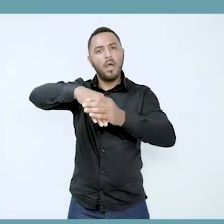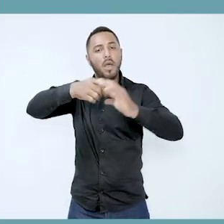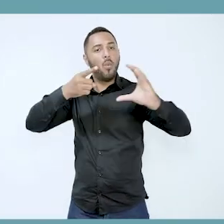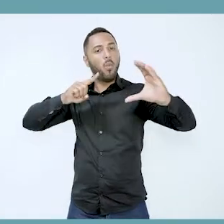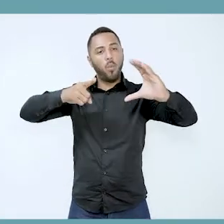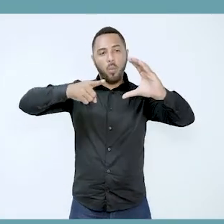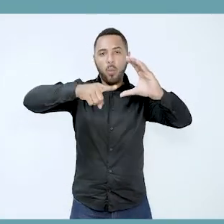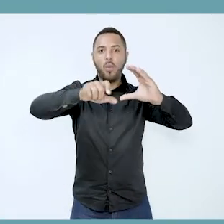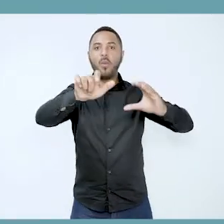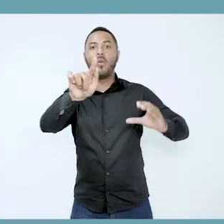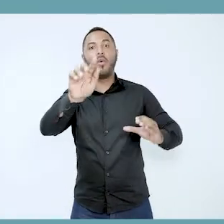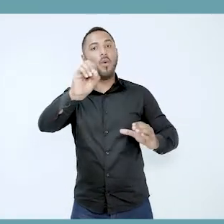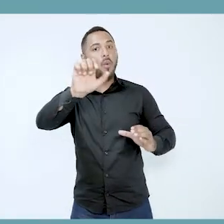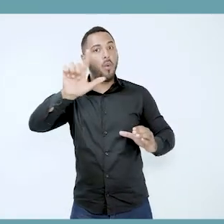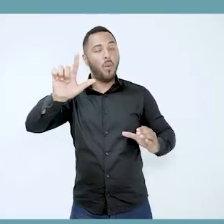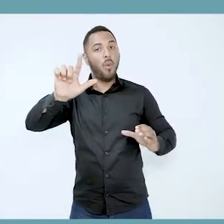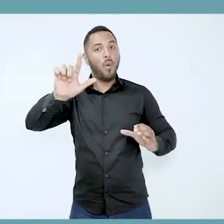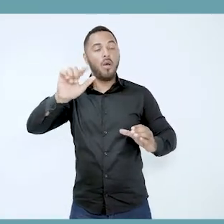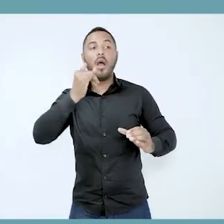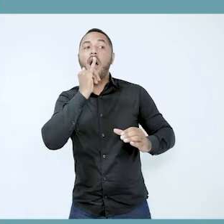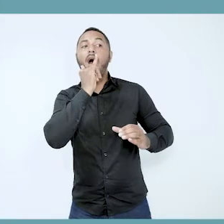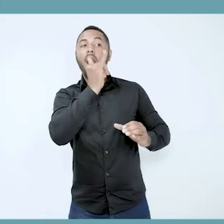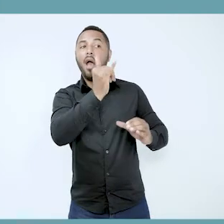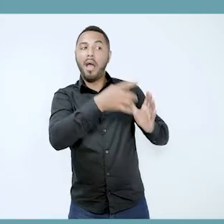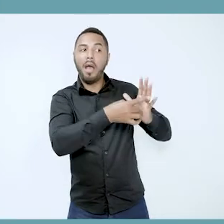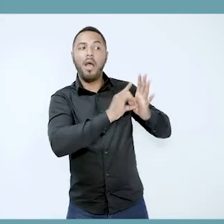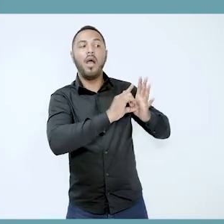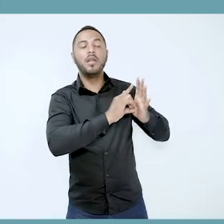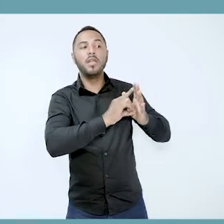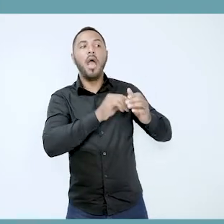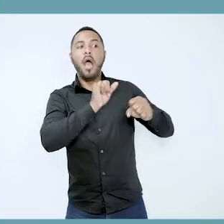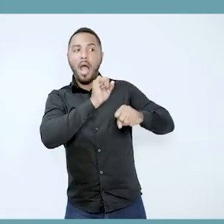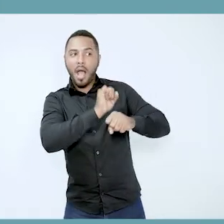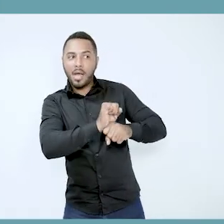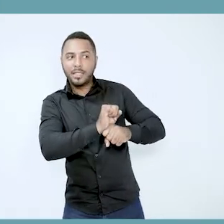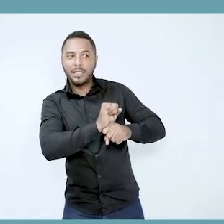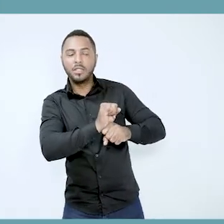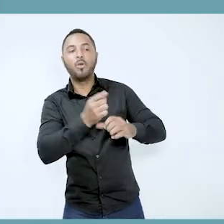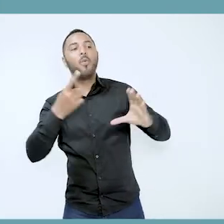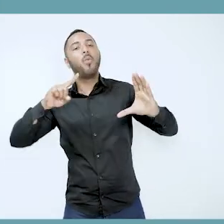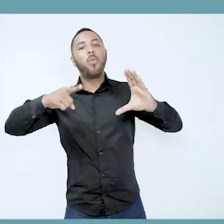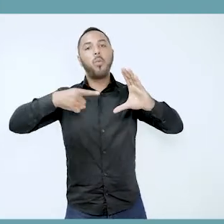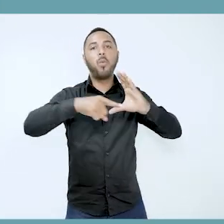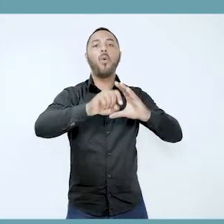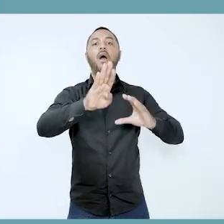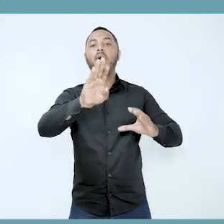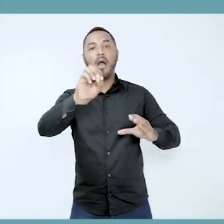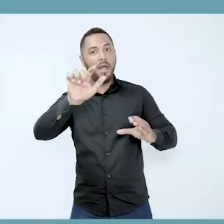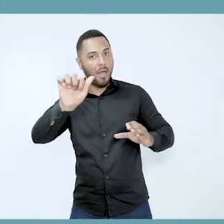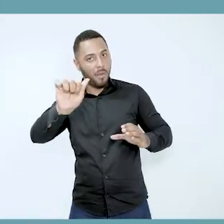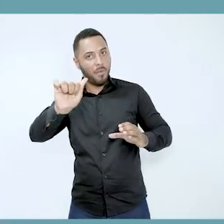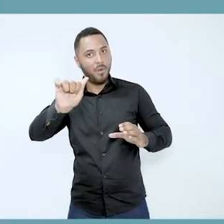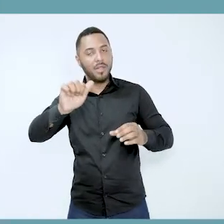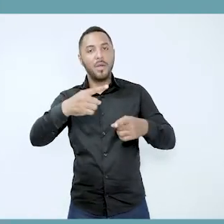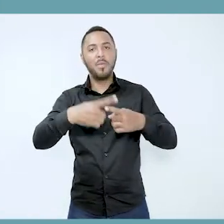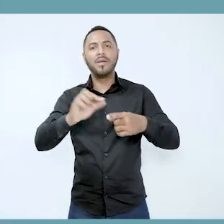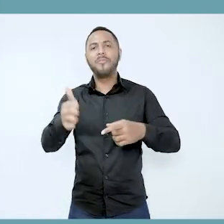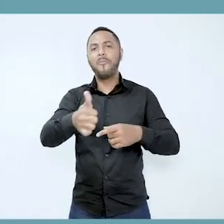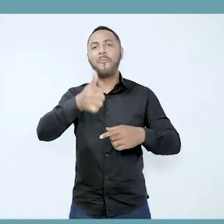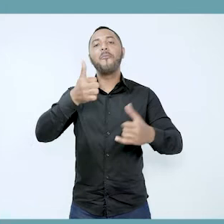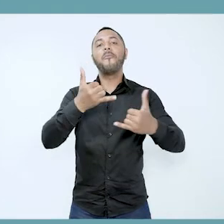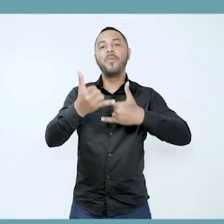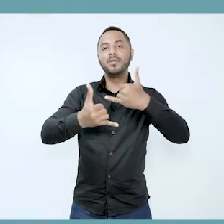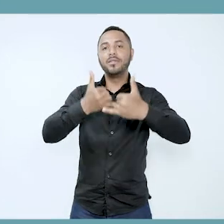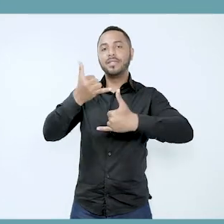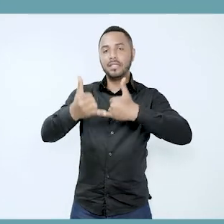gol, a avisar o adversário: defenda-se ou prepare-se, dando tempo a que ele